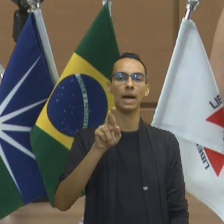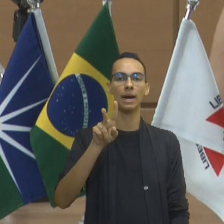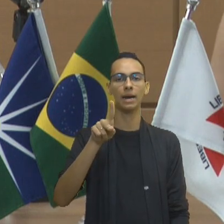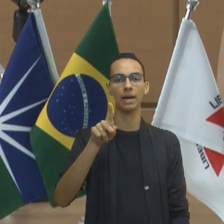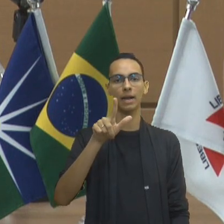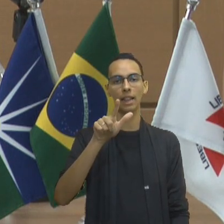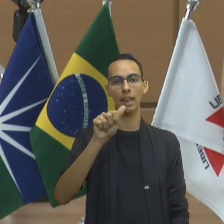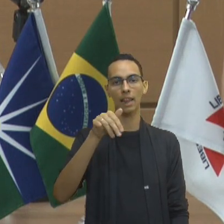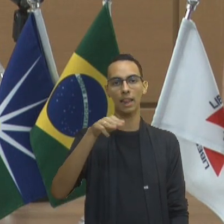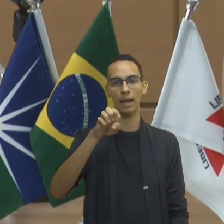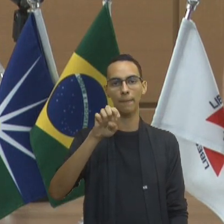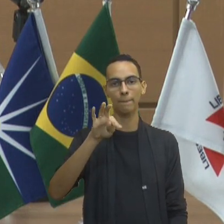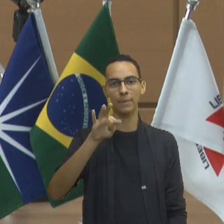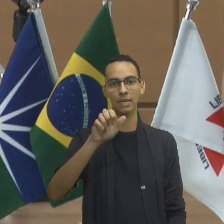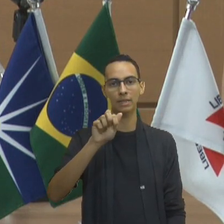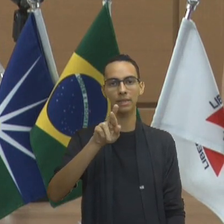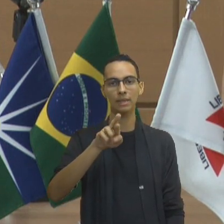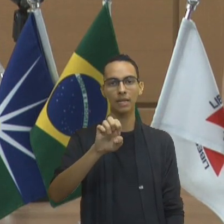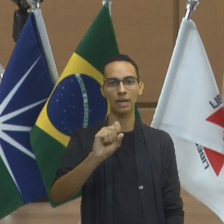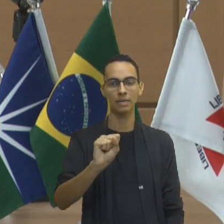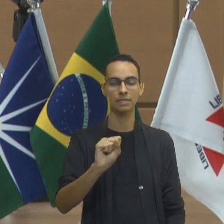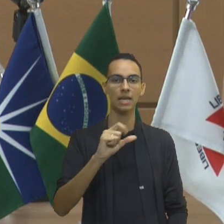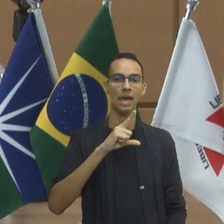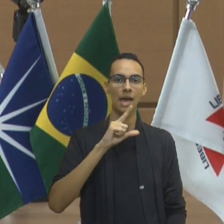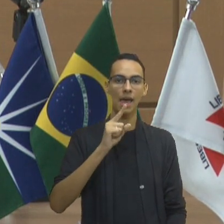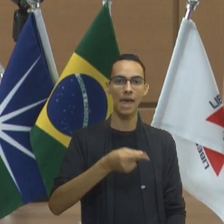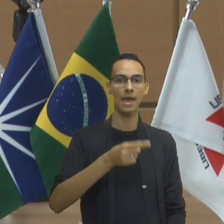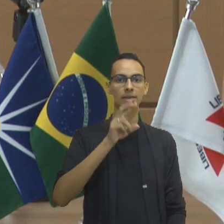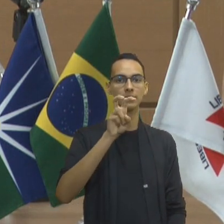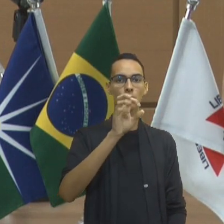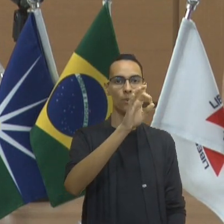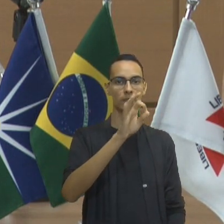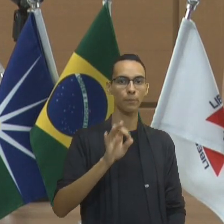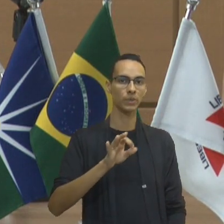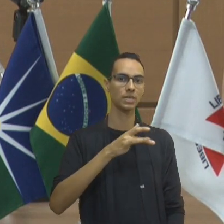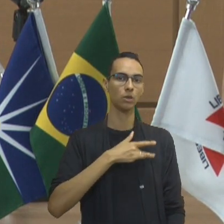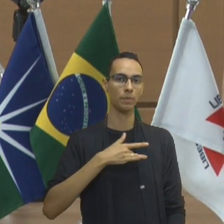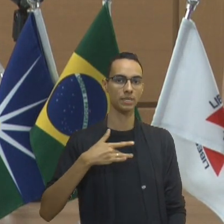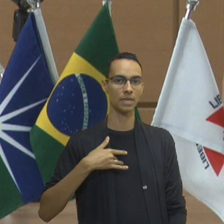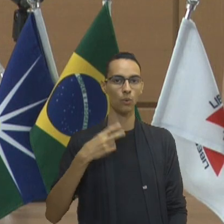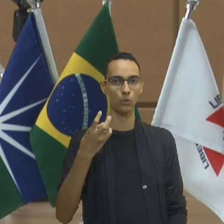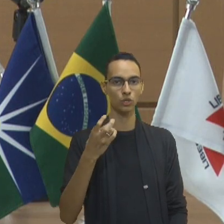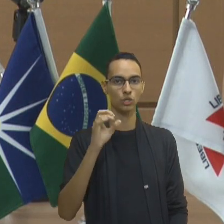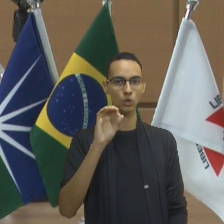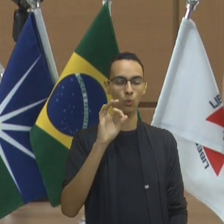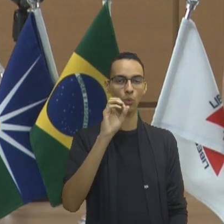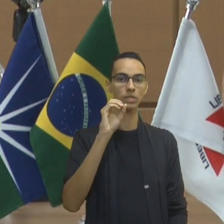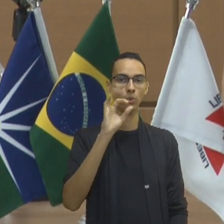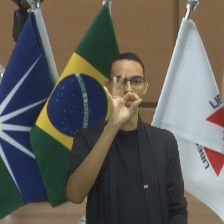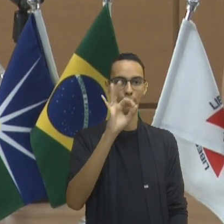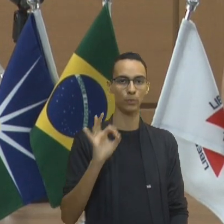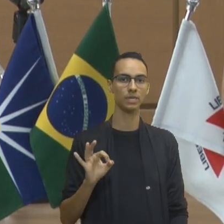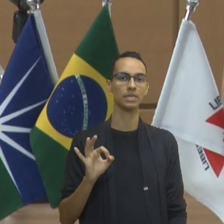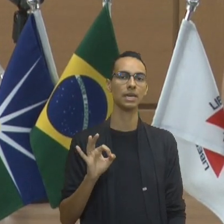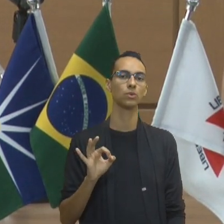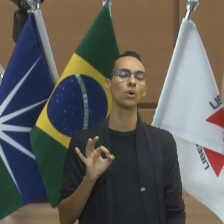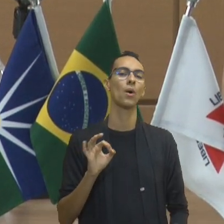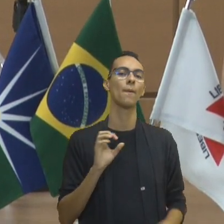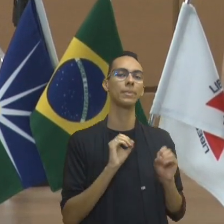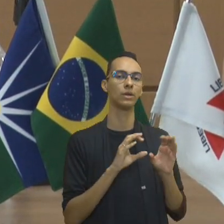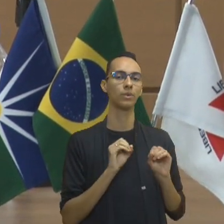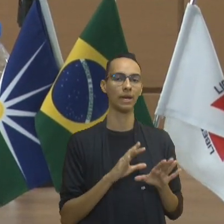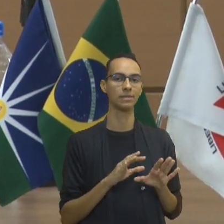aprovado, é 50% para a saúde, 50% para a educação. E elas são destinações